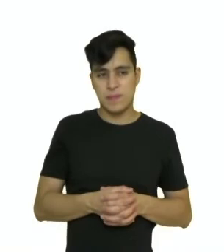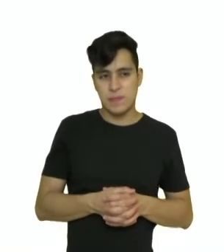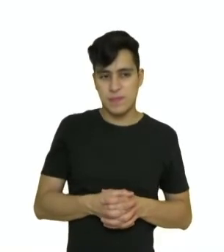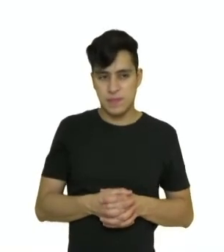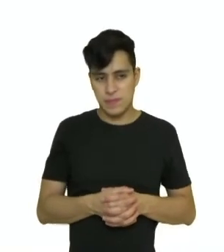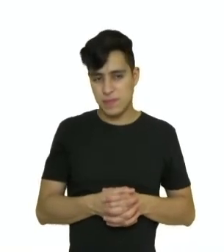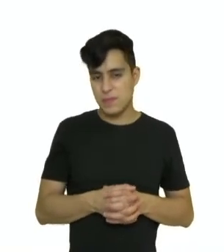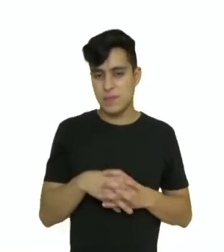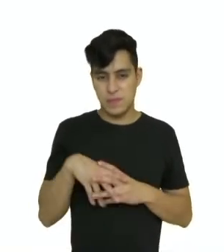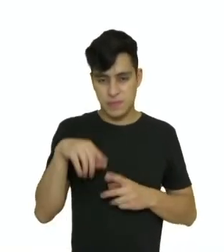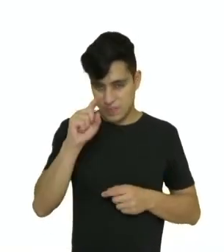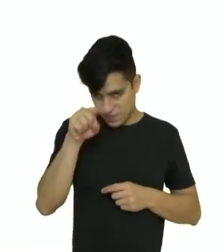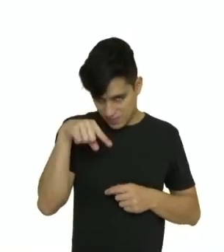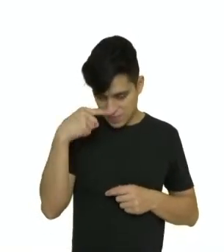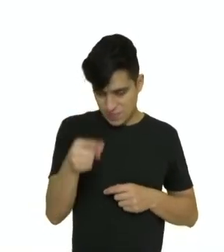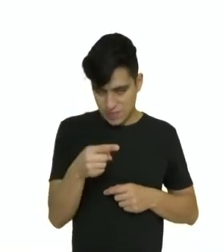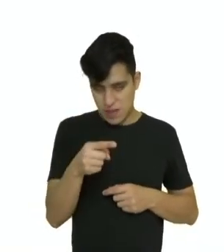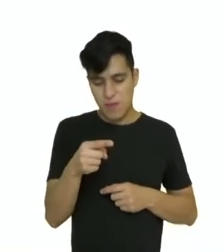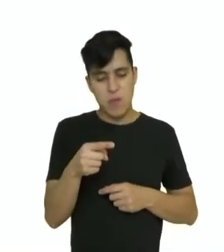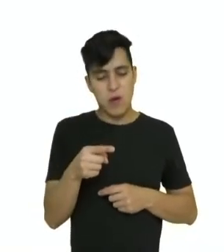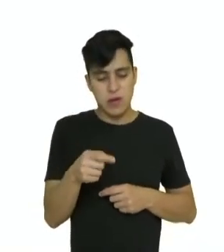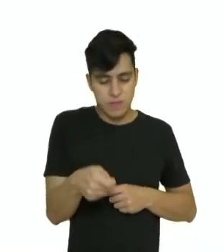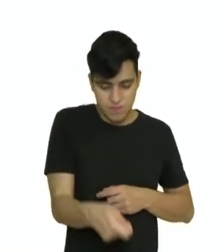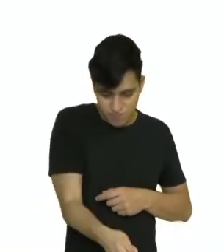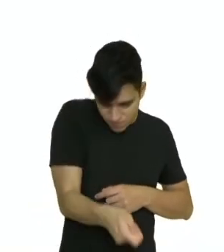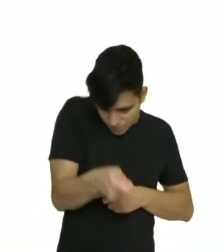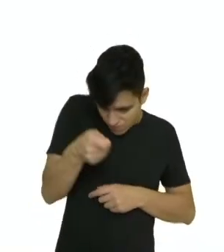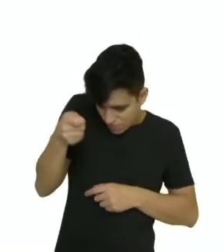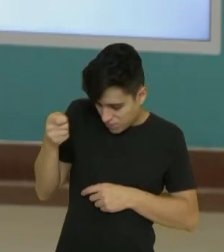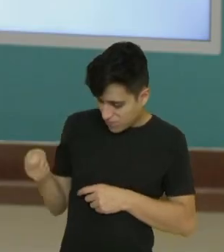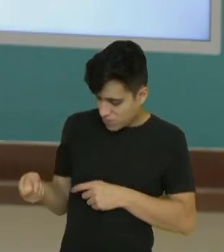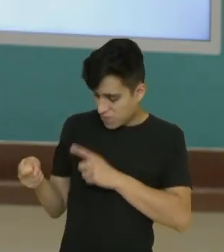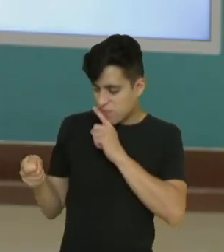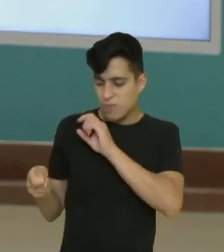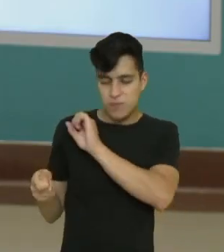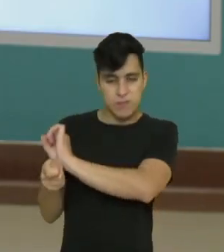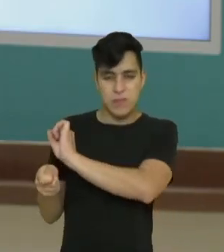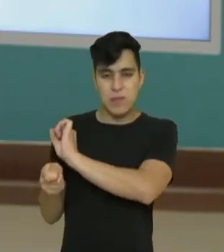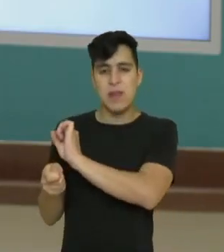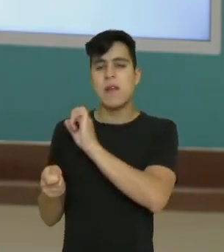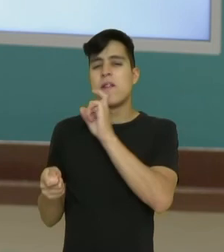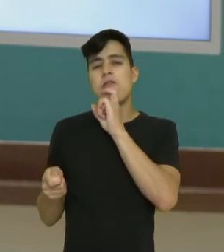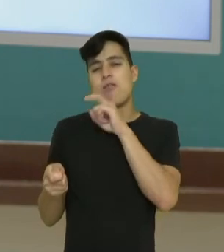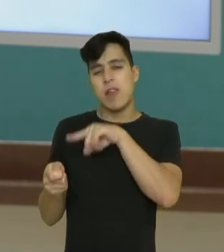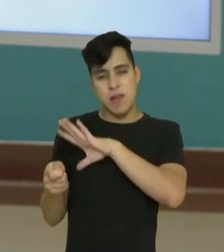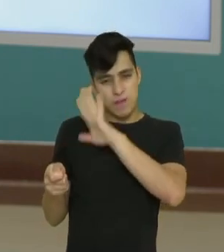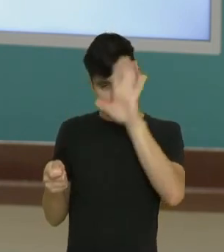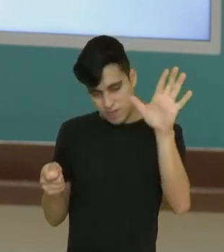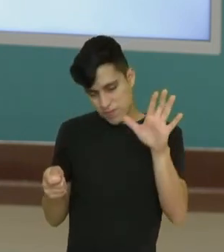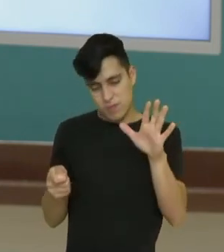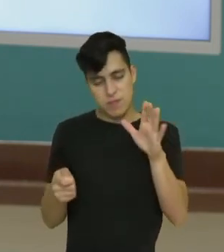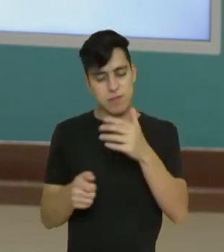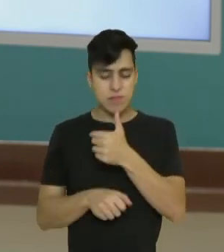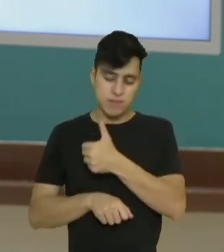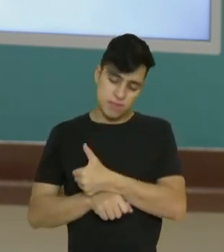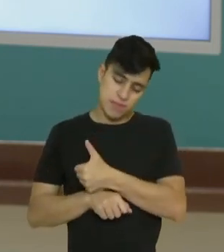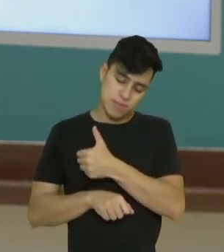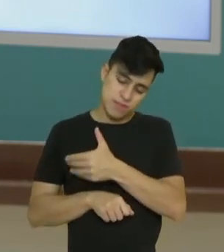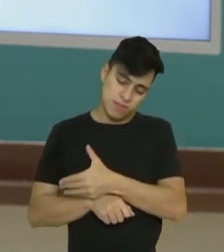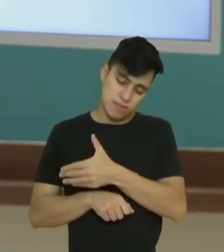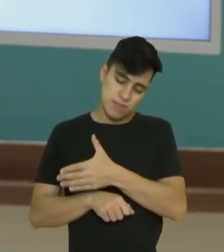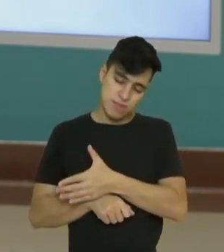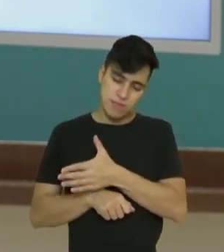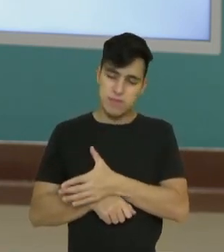Com uma colher, tire o ovo da panela e espere ele esfriar. Então, passado o tempo, você vai ver